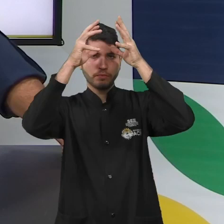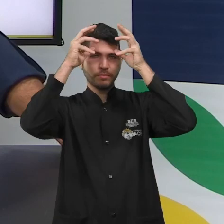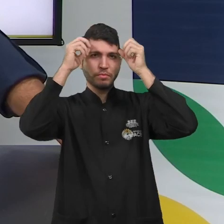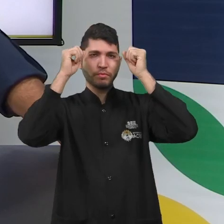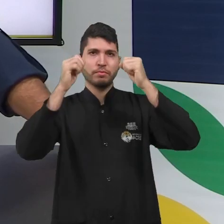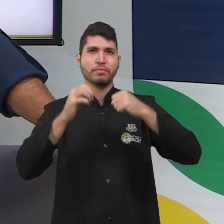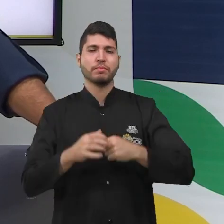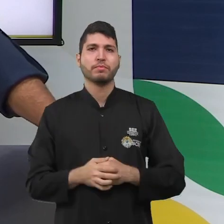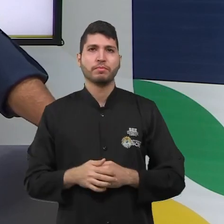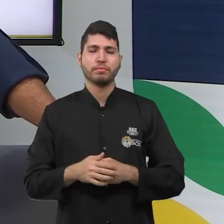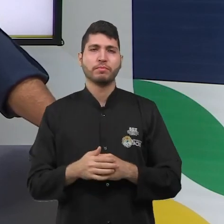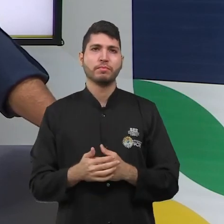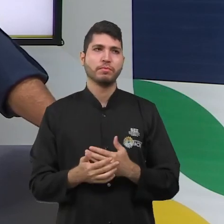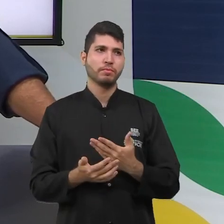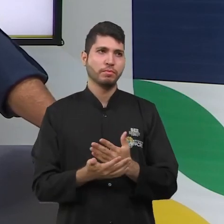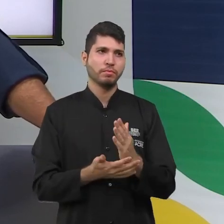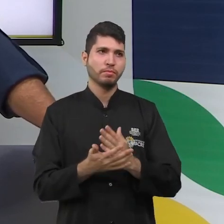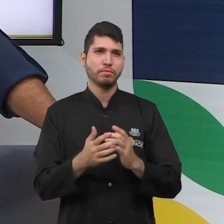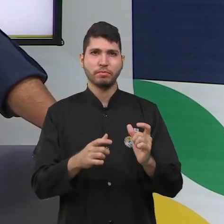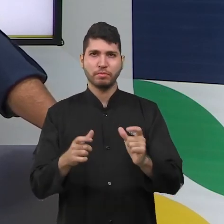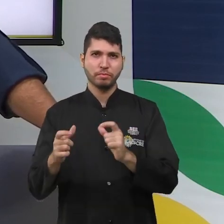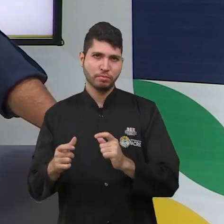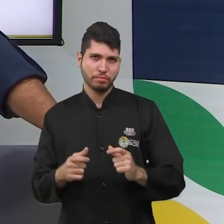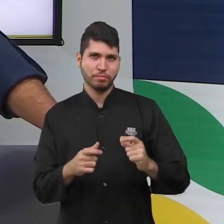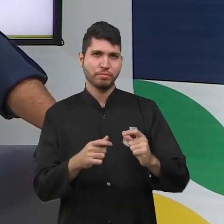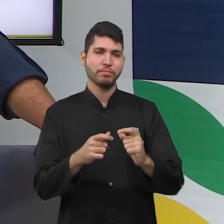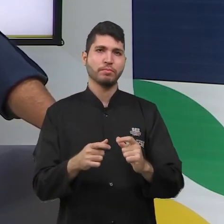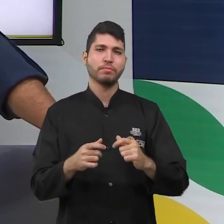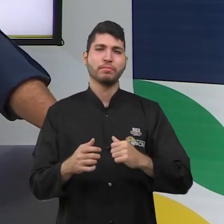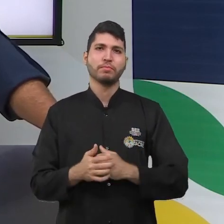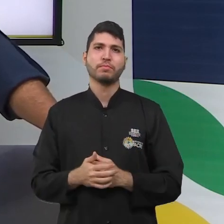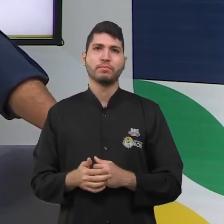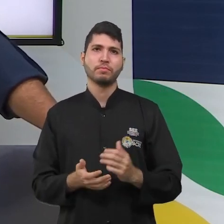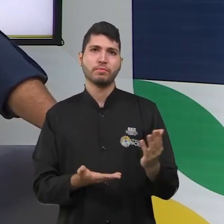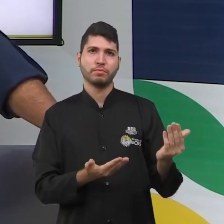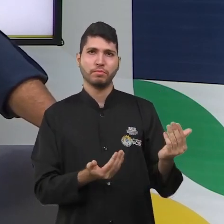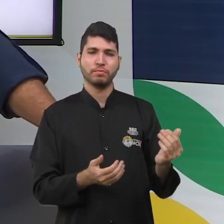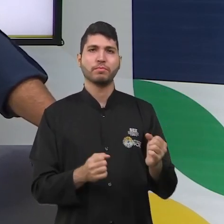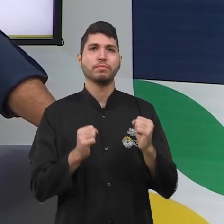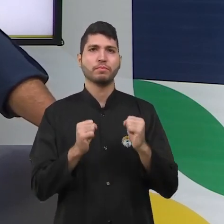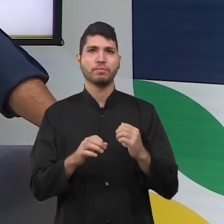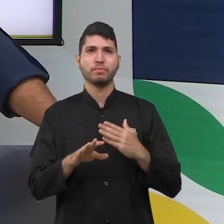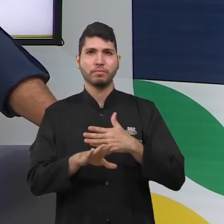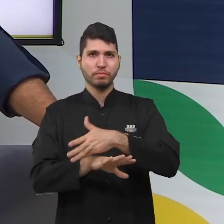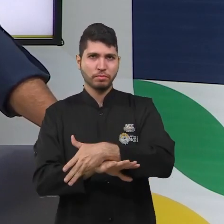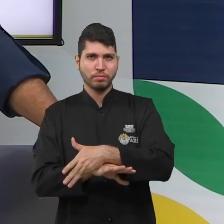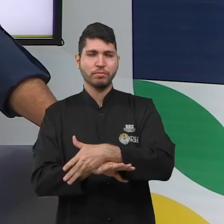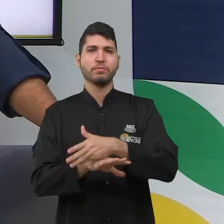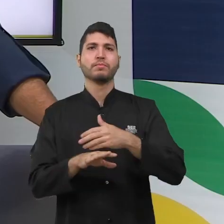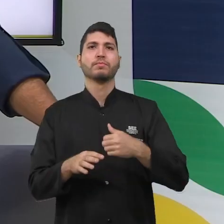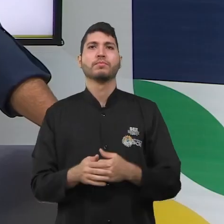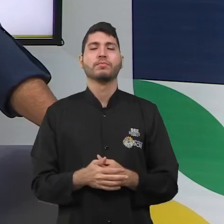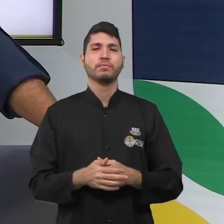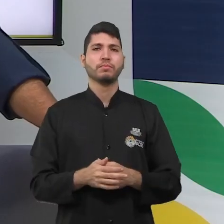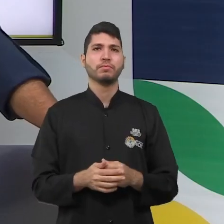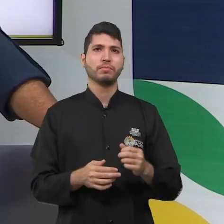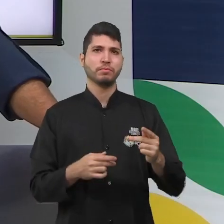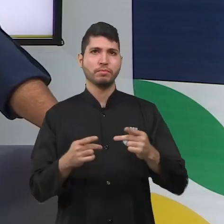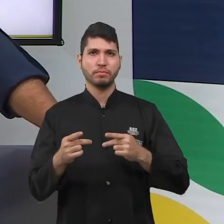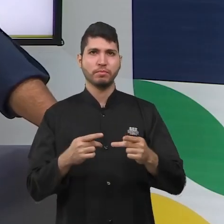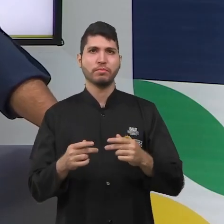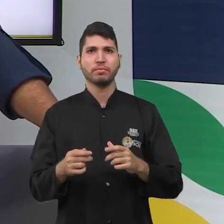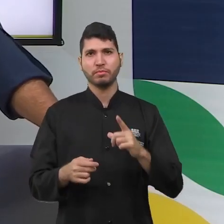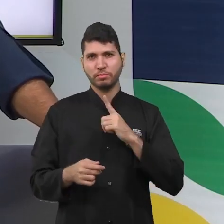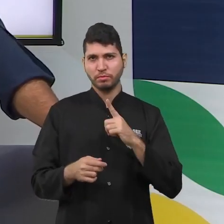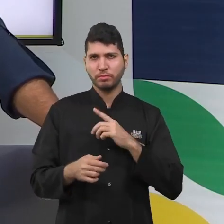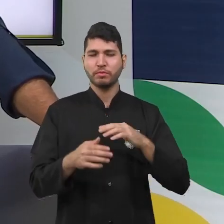existiam os SEJAs, que eram mecanismos em que poderiam os jovens acessar esses tipos de projeto. Então, tinha a escolinha de